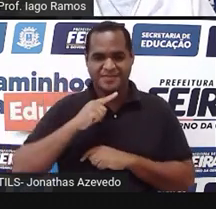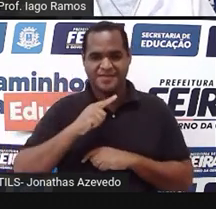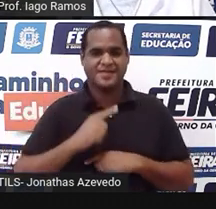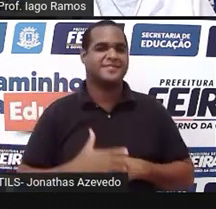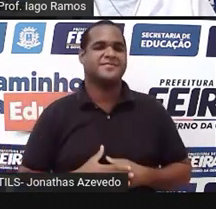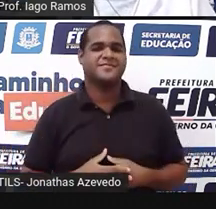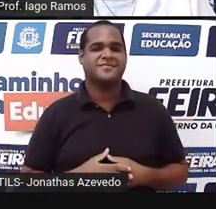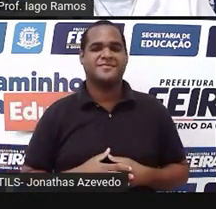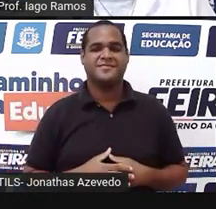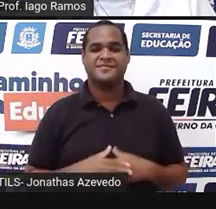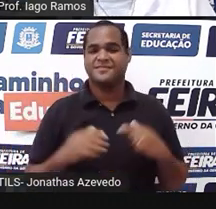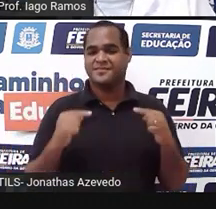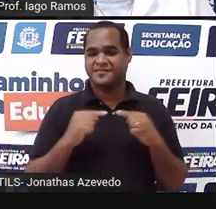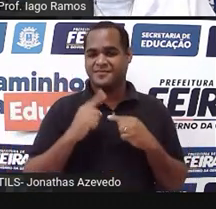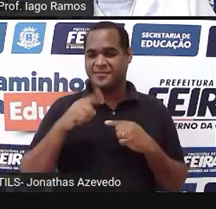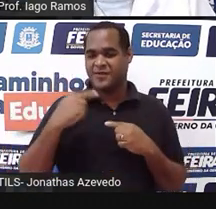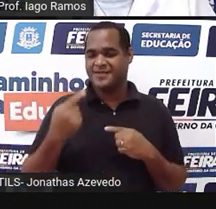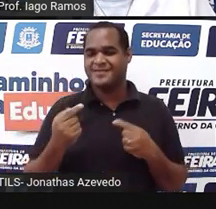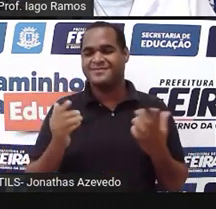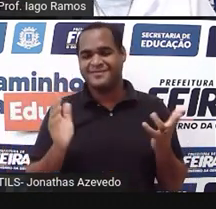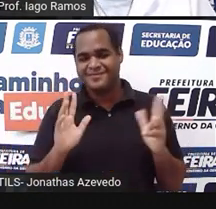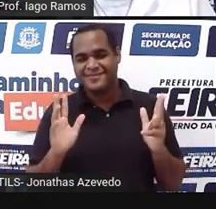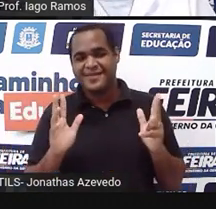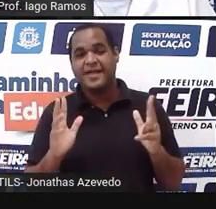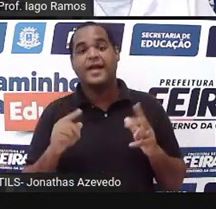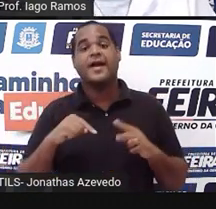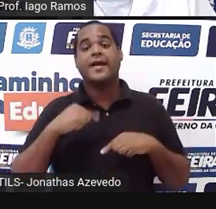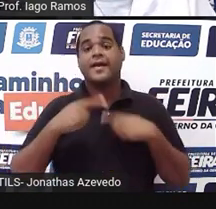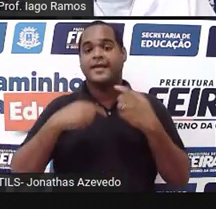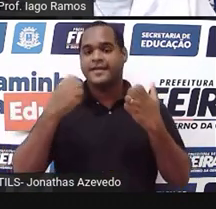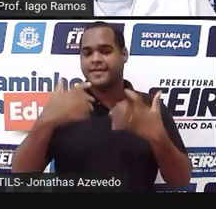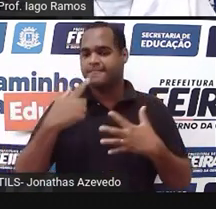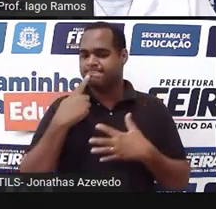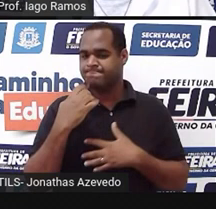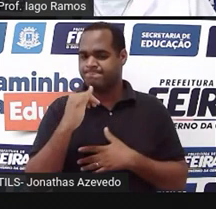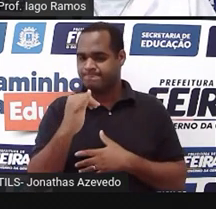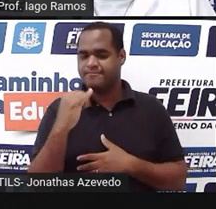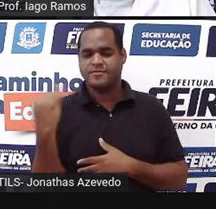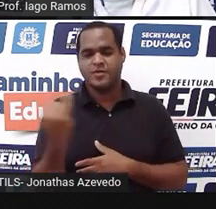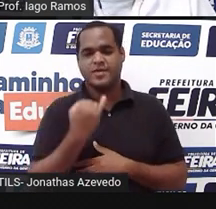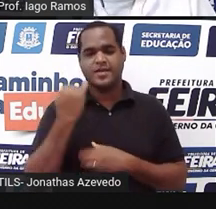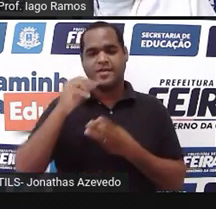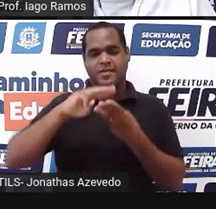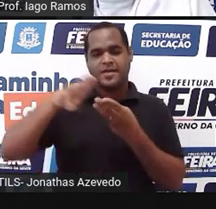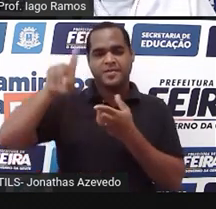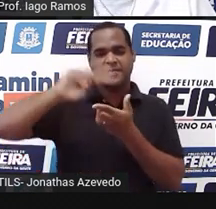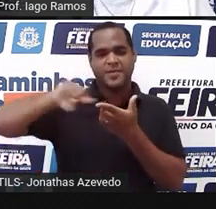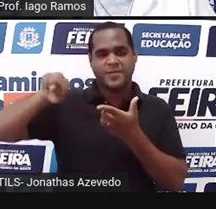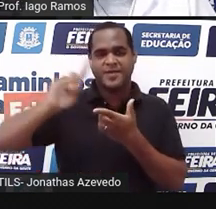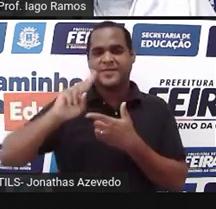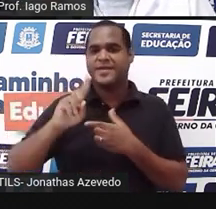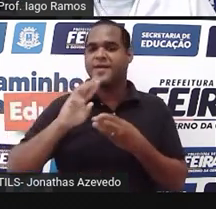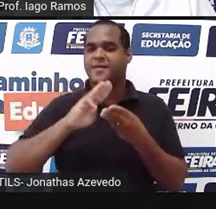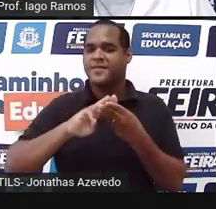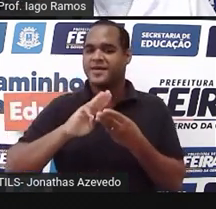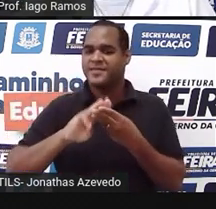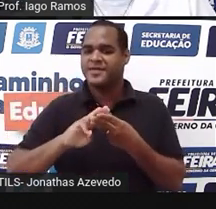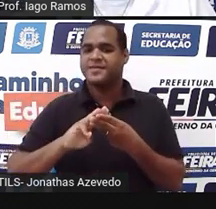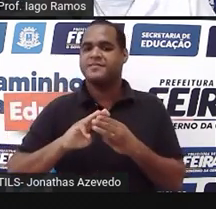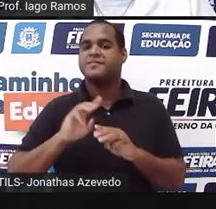essa daqui é a gente vai se despedir deixando sempre o nosso recado matemática não é problema